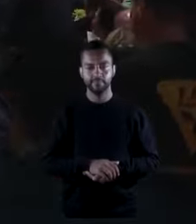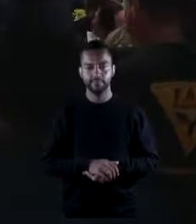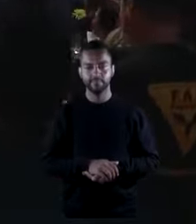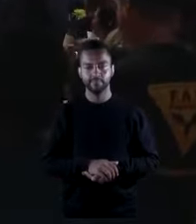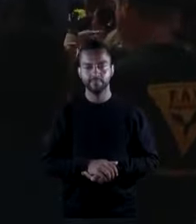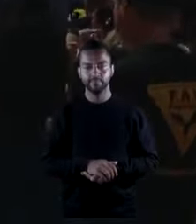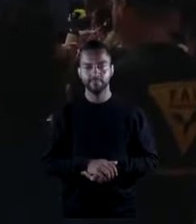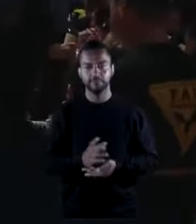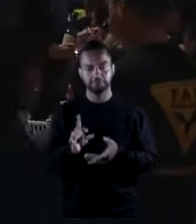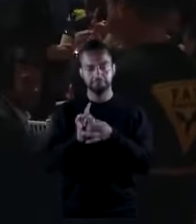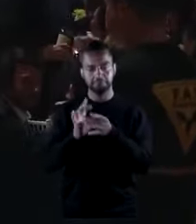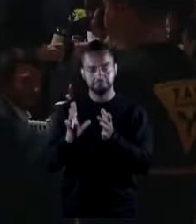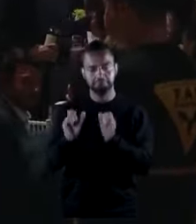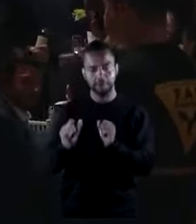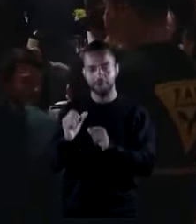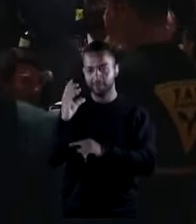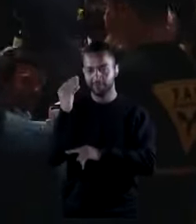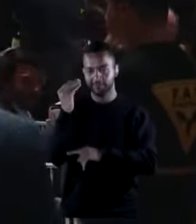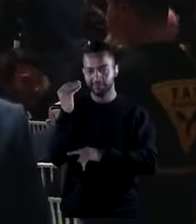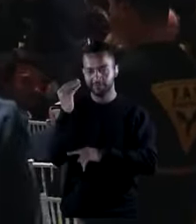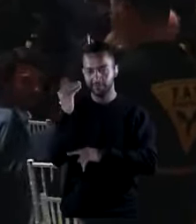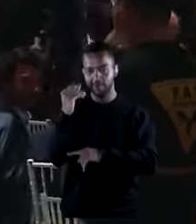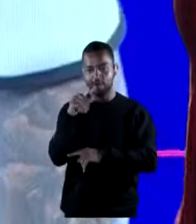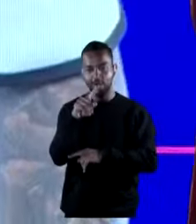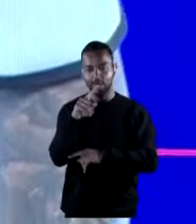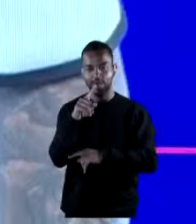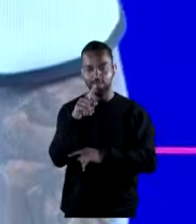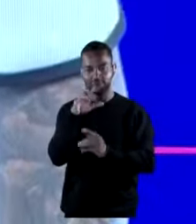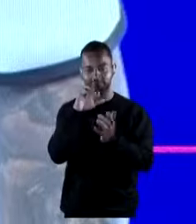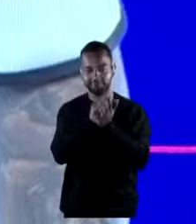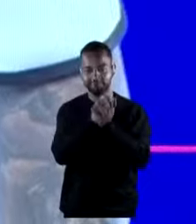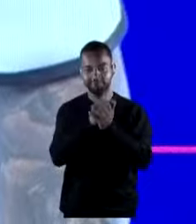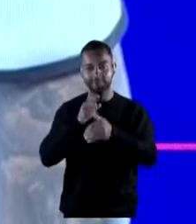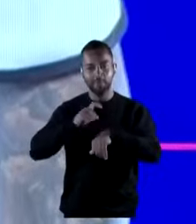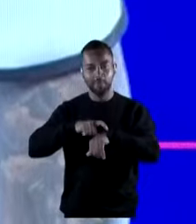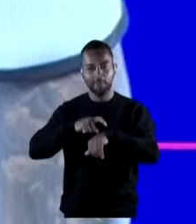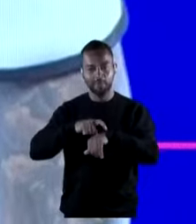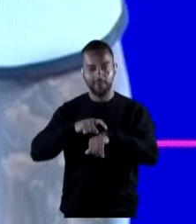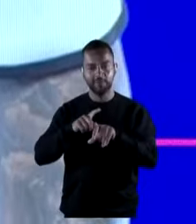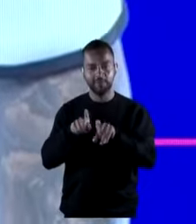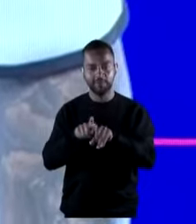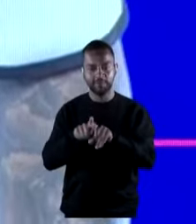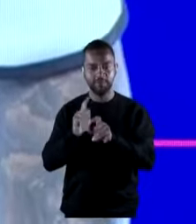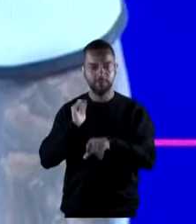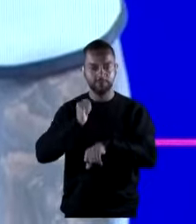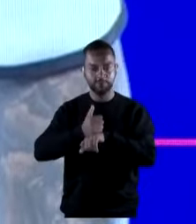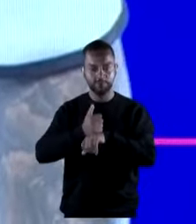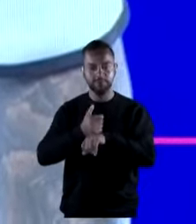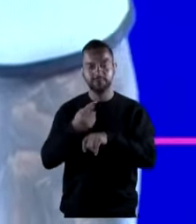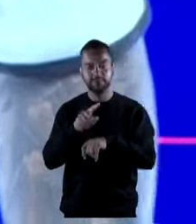À vontade aqui para tirar foto, registrar esse momento no lugar do Elvis.